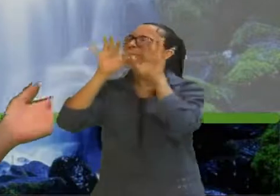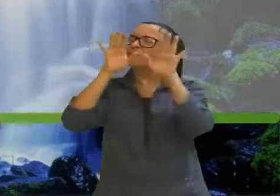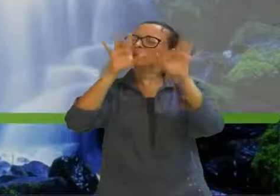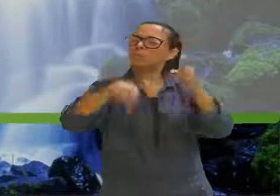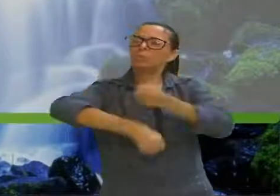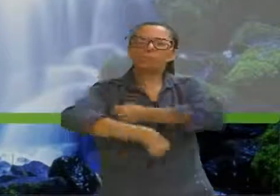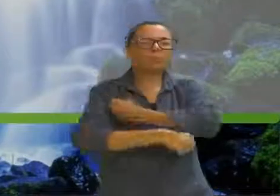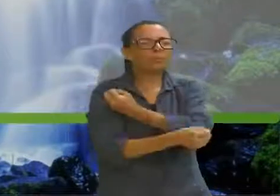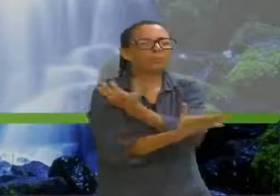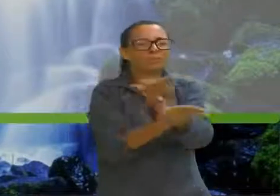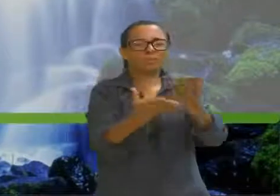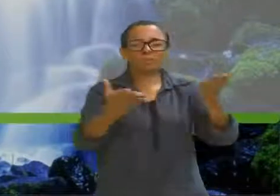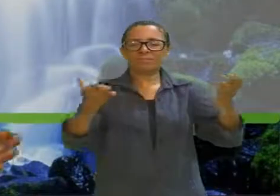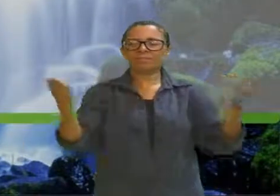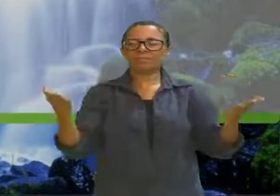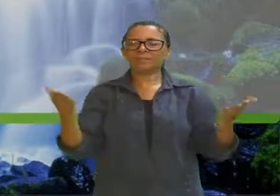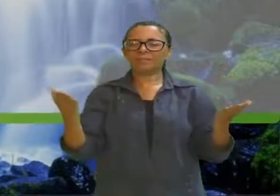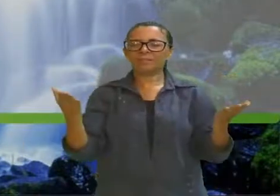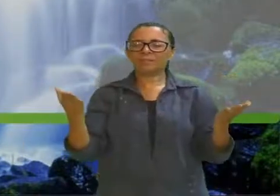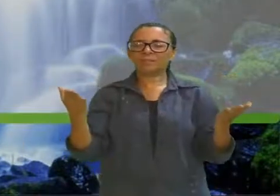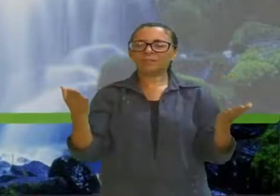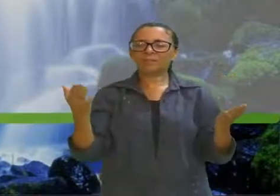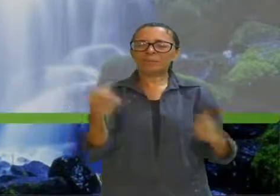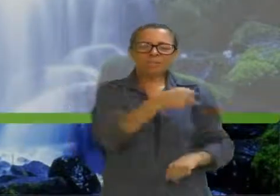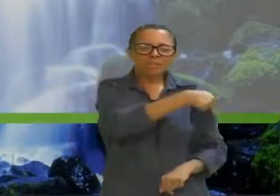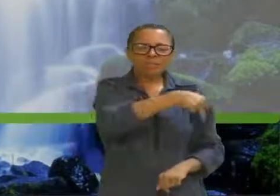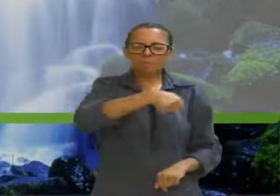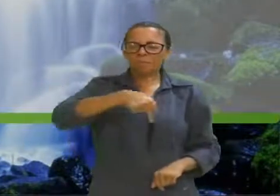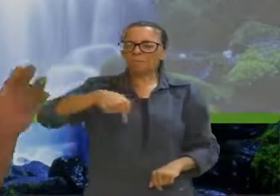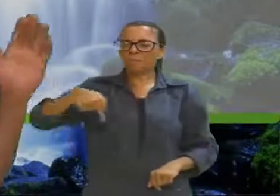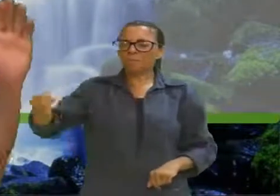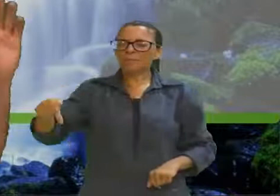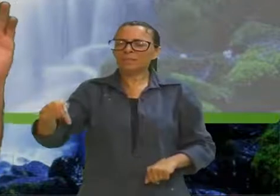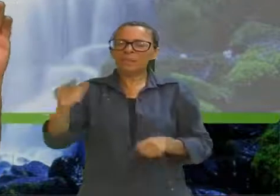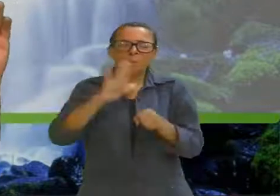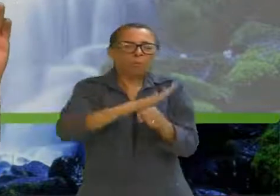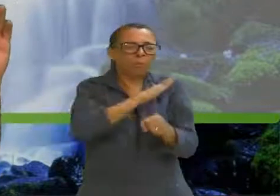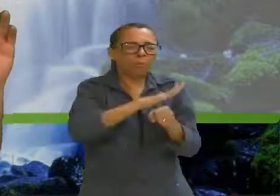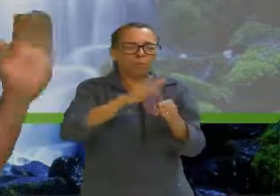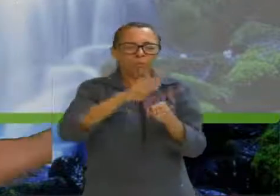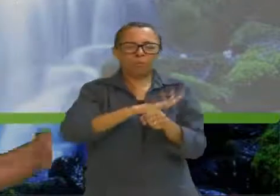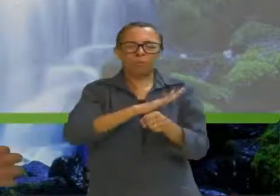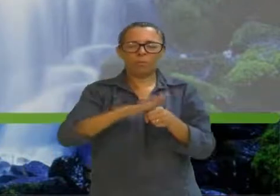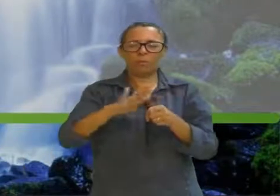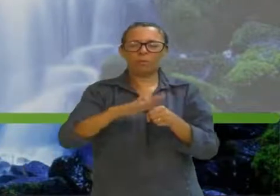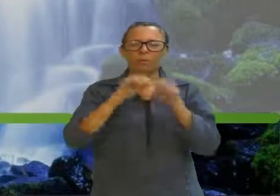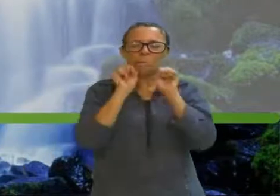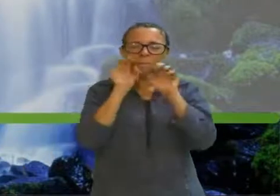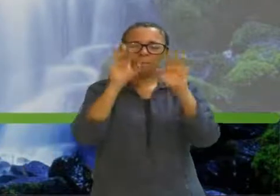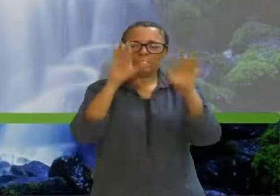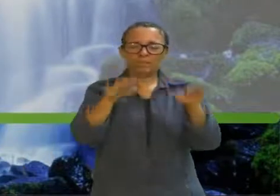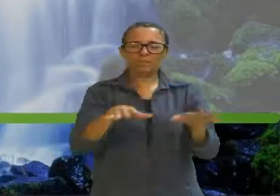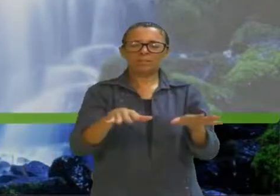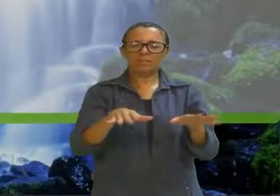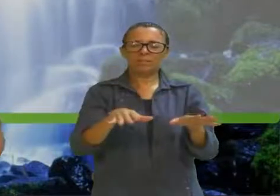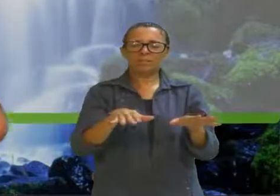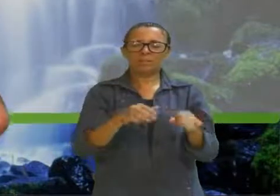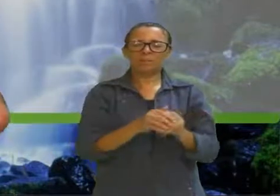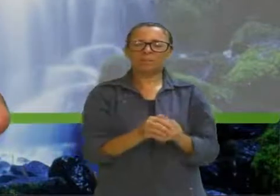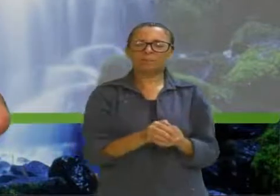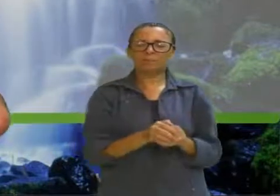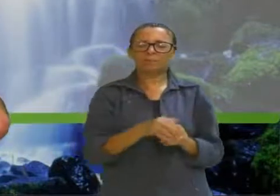estão aqui. Dai-nos uma semana abençoada. Abençoe, Senhor, o culto de amanhã, online. o